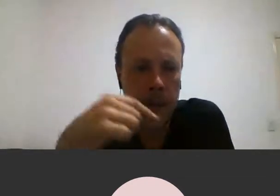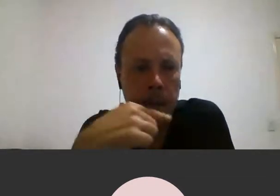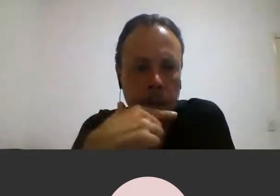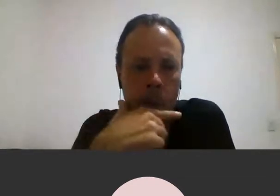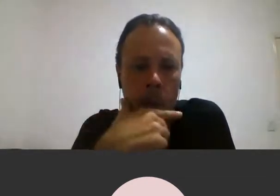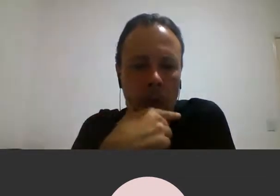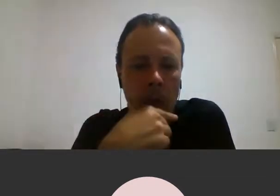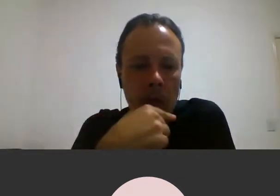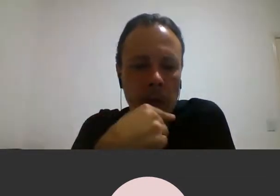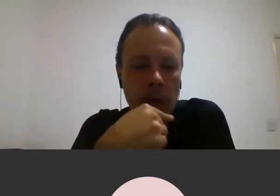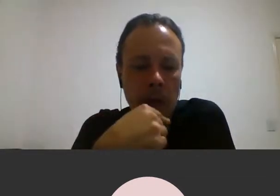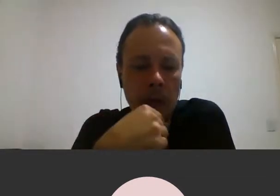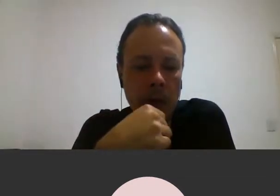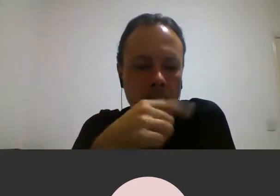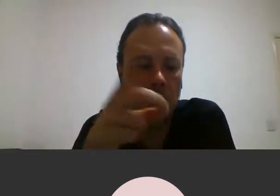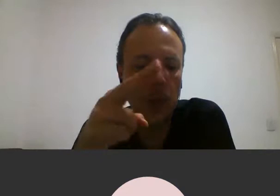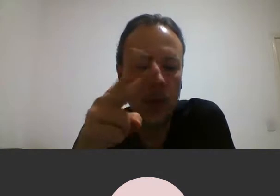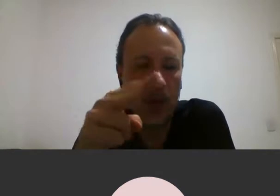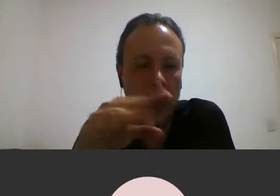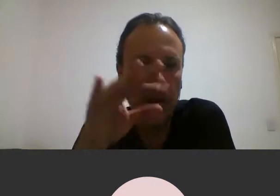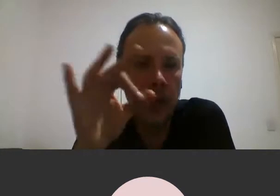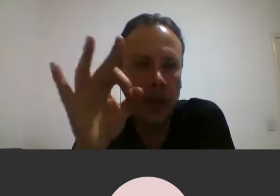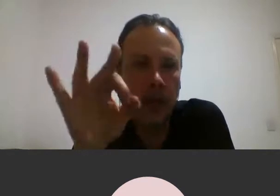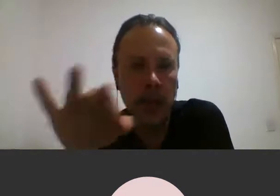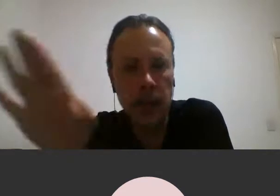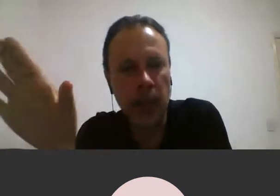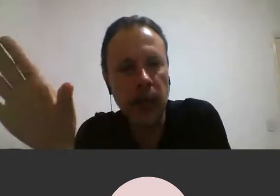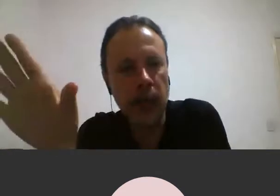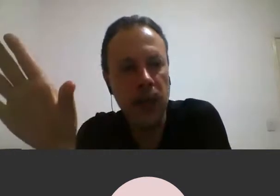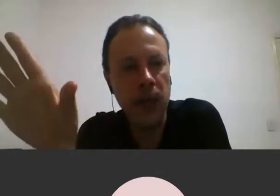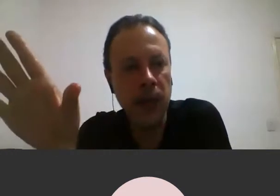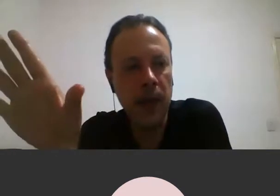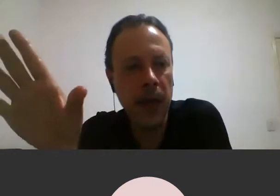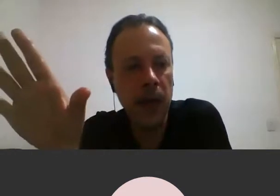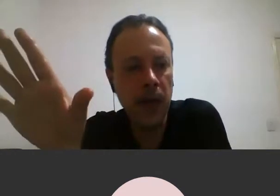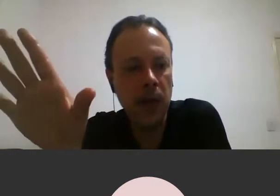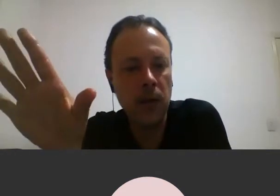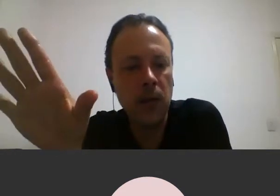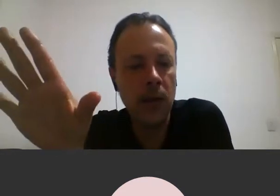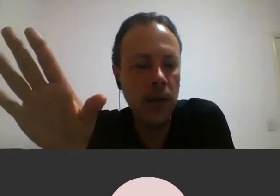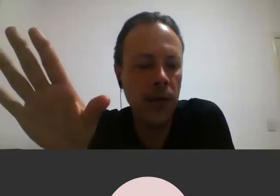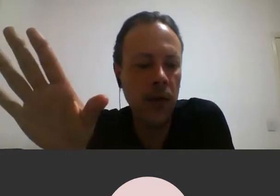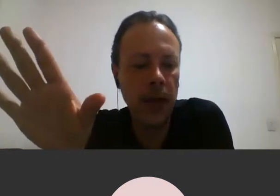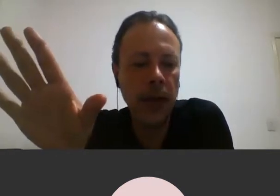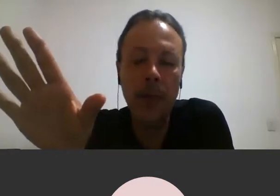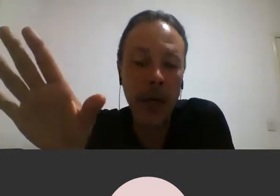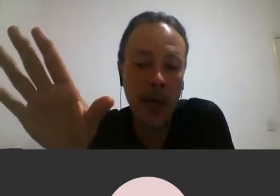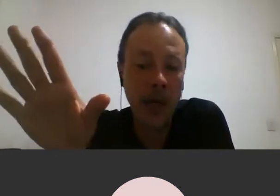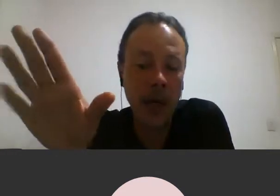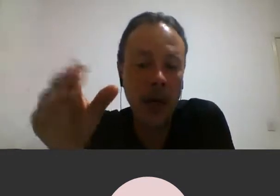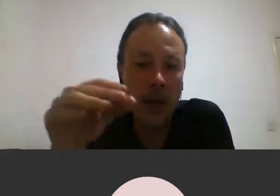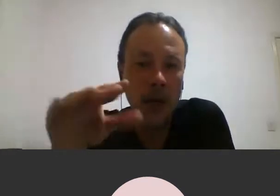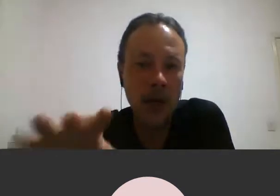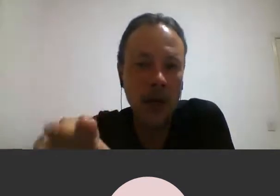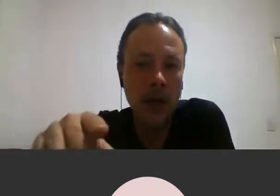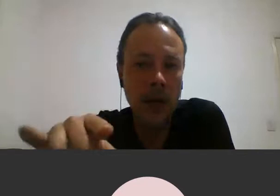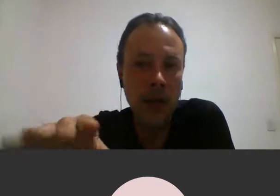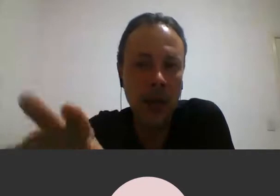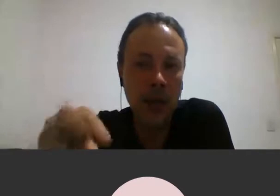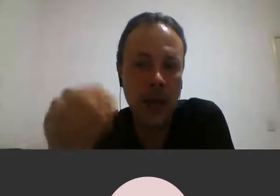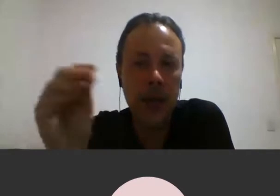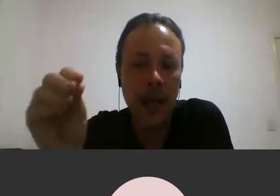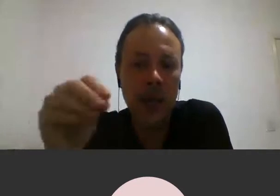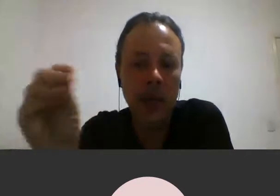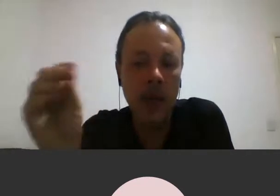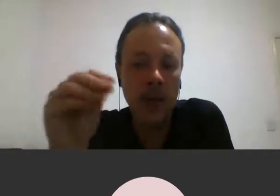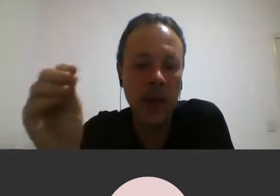usar, e vocês vão ver, na hora de montar a tabela, ele já gera a terceira tabela, quando for N para N, então são coisas